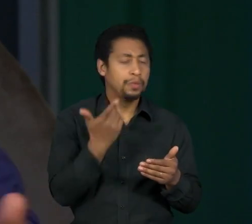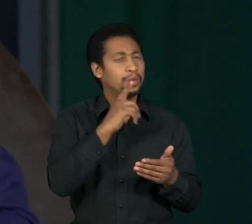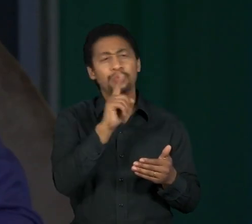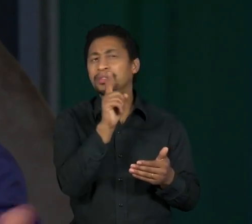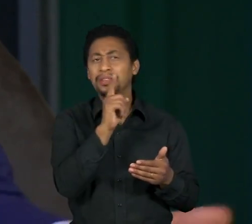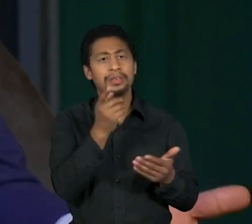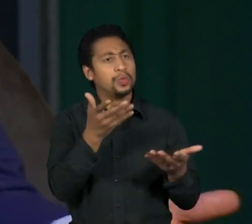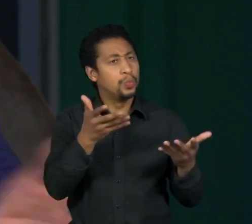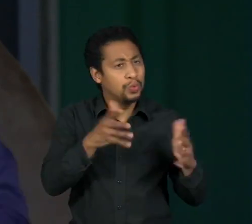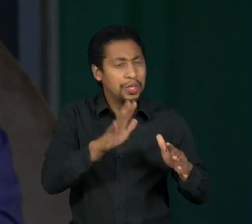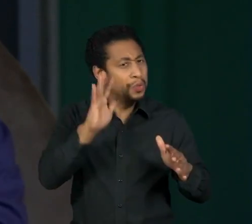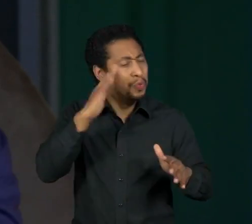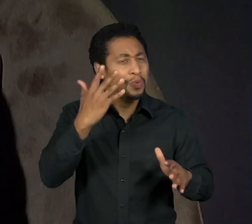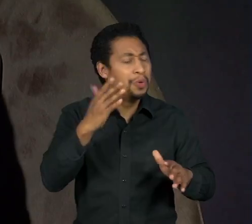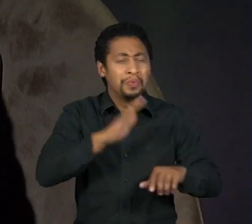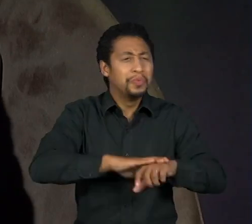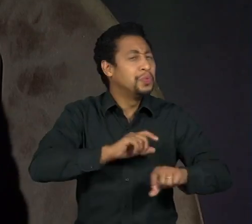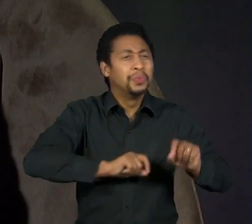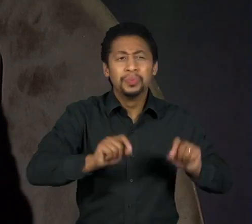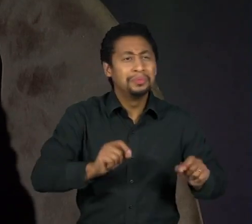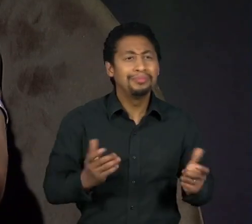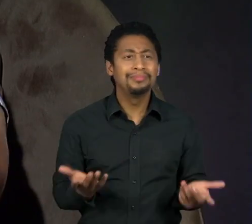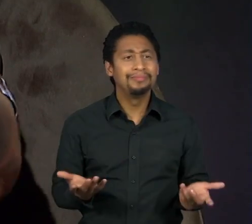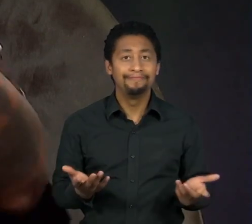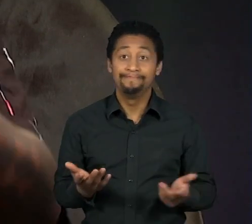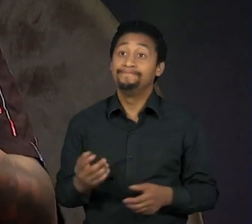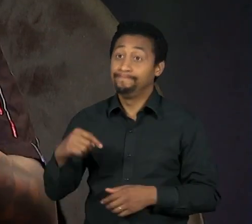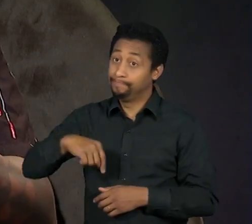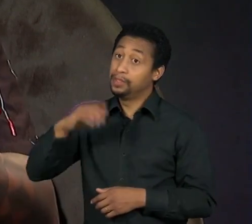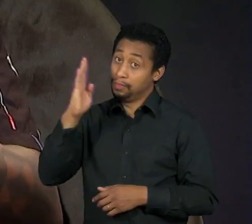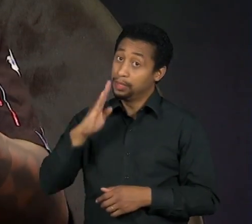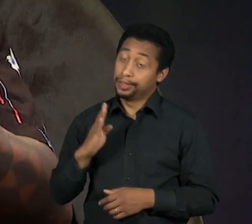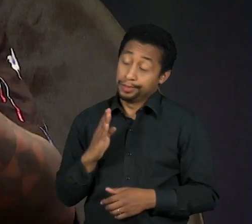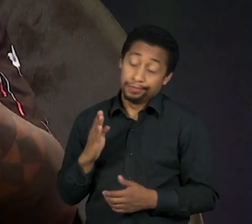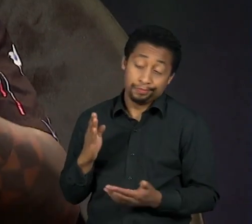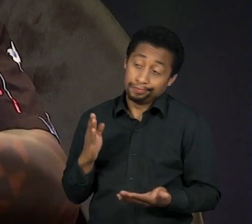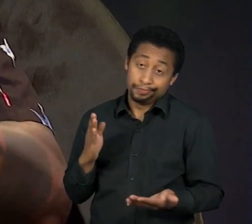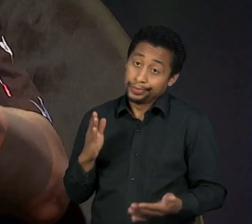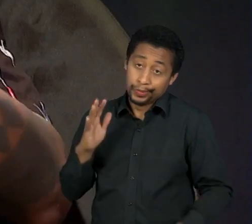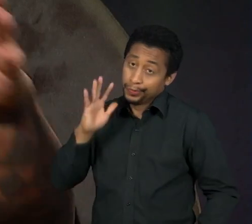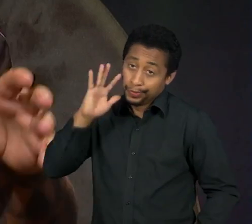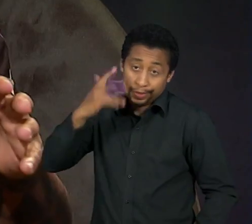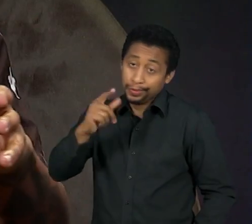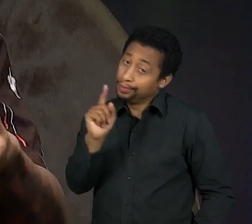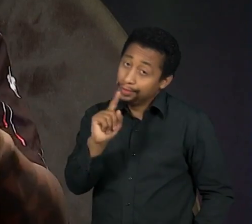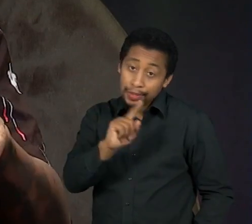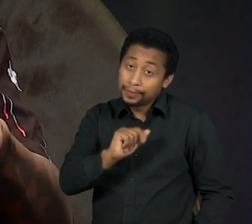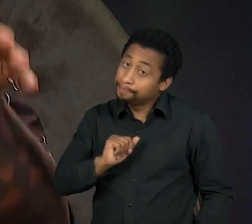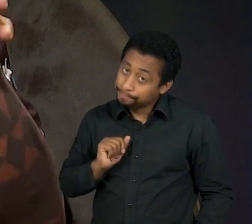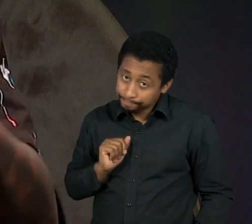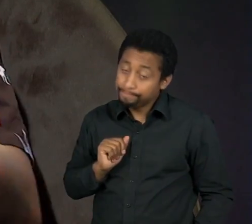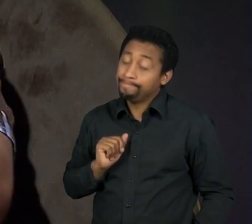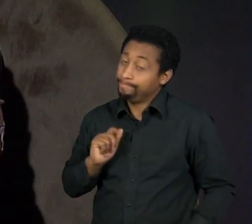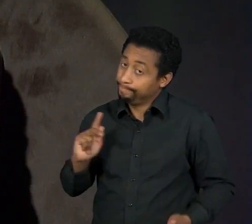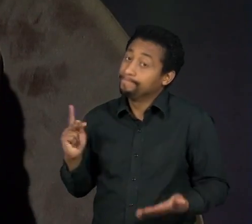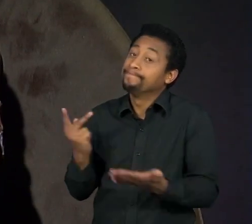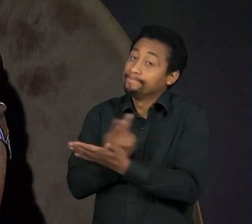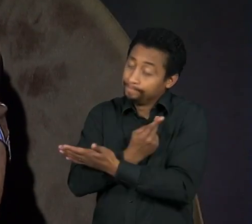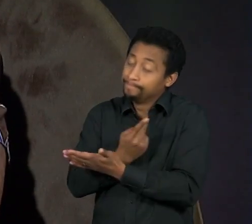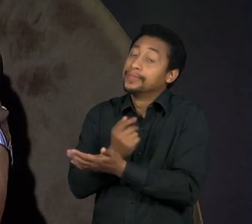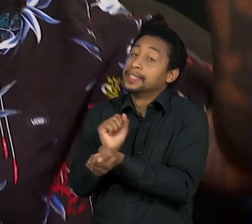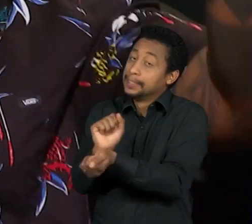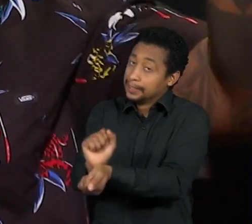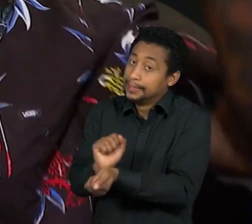essa solução. O que fazer? O Brasil é um país que não resolveu ainda, de maneira satisfatória, a sua relação com a